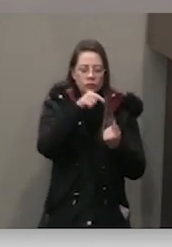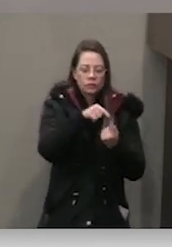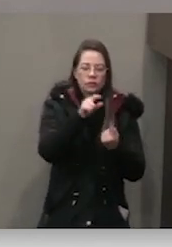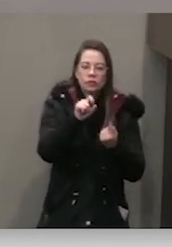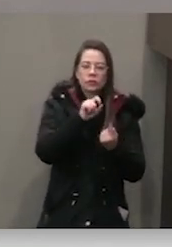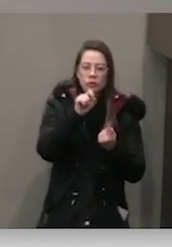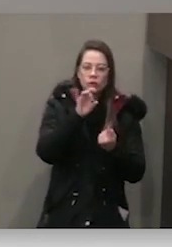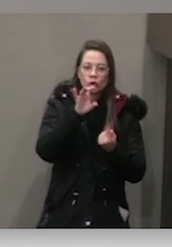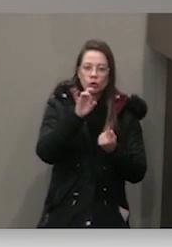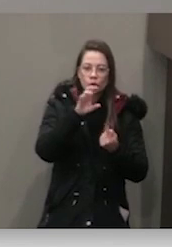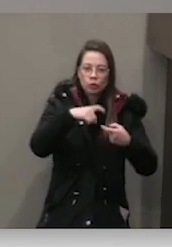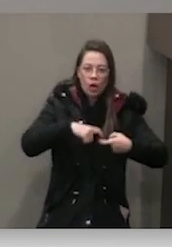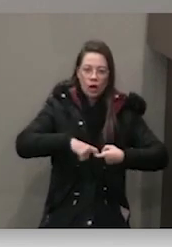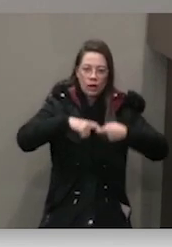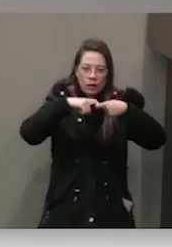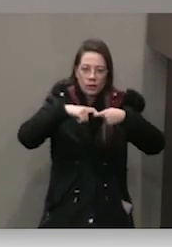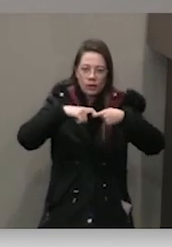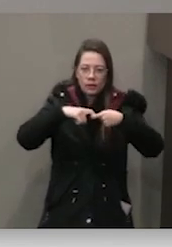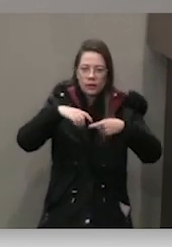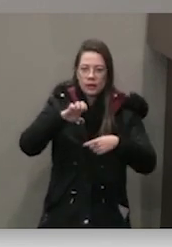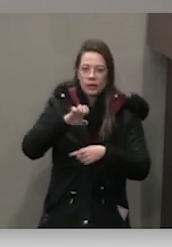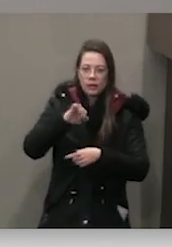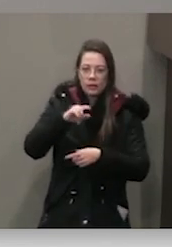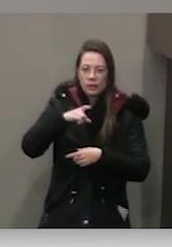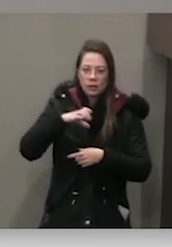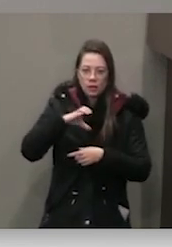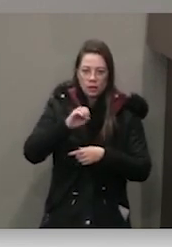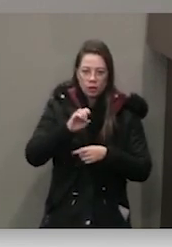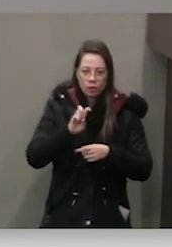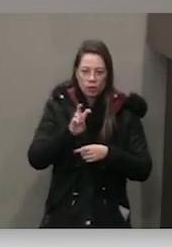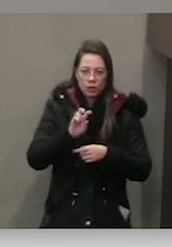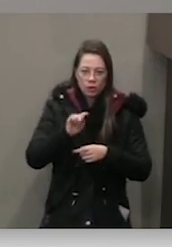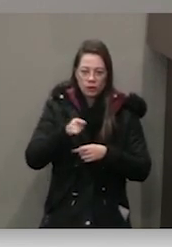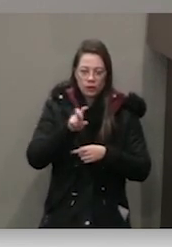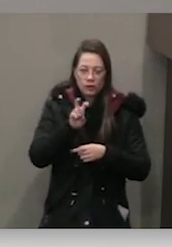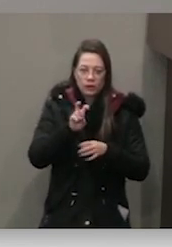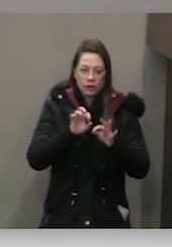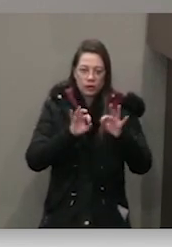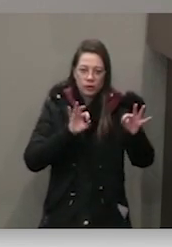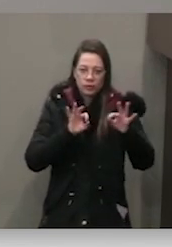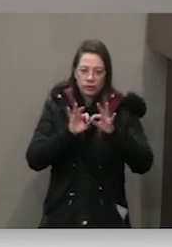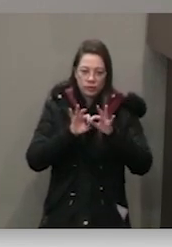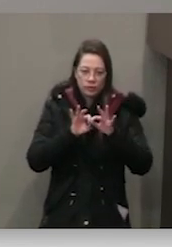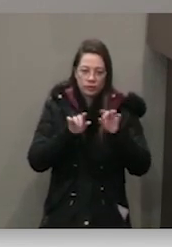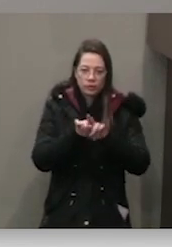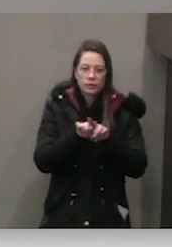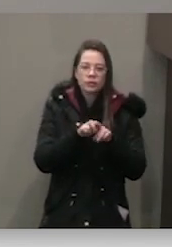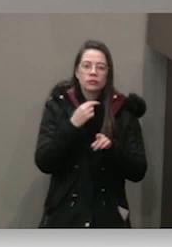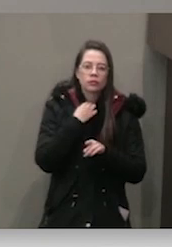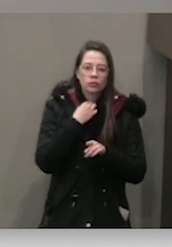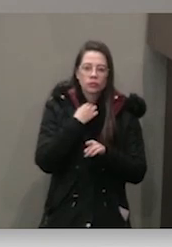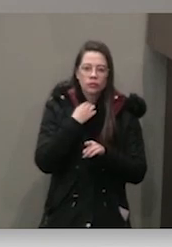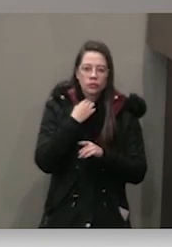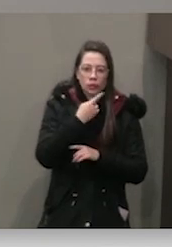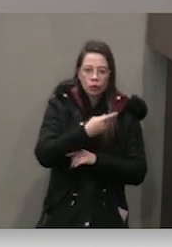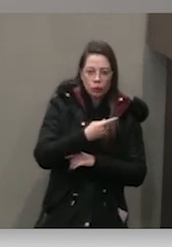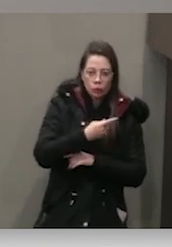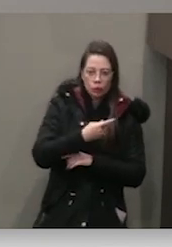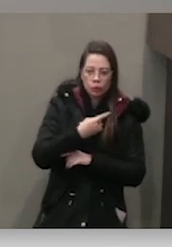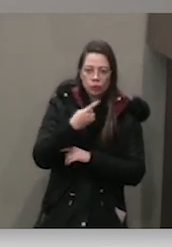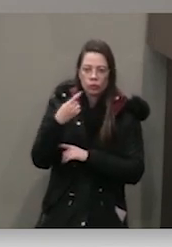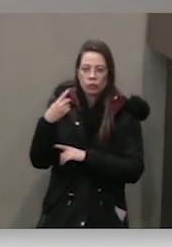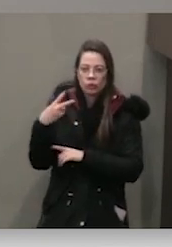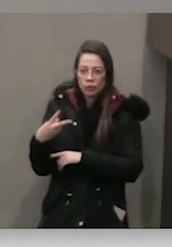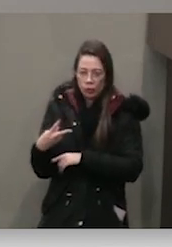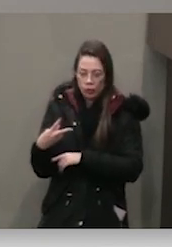somente o eixo indutor 1 com 7,5 metros, o restante, zona de ocupação intensiva 1 e zona de